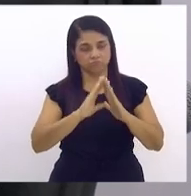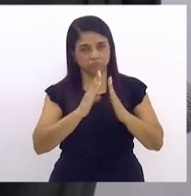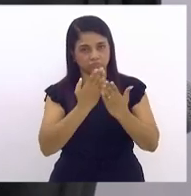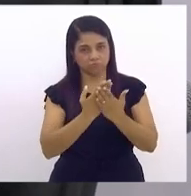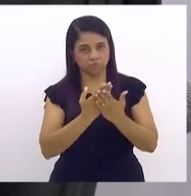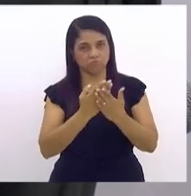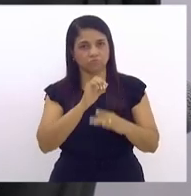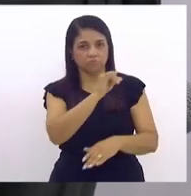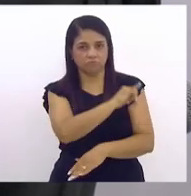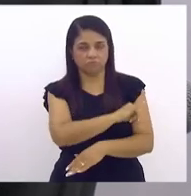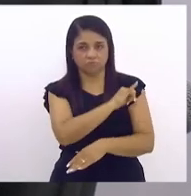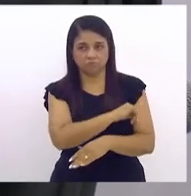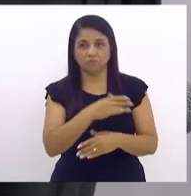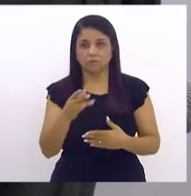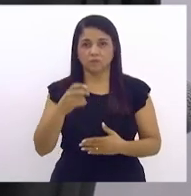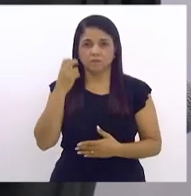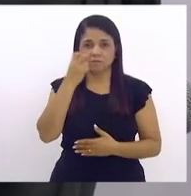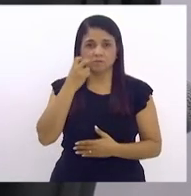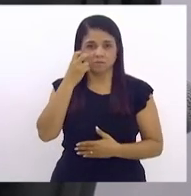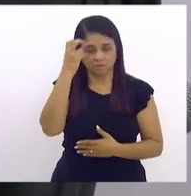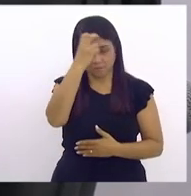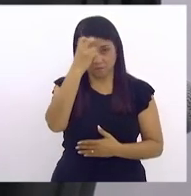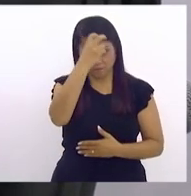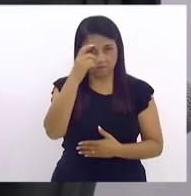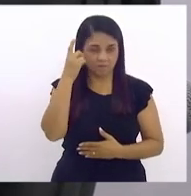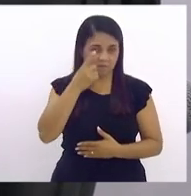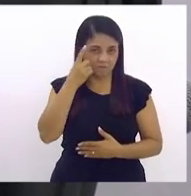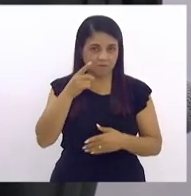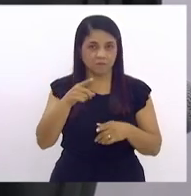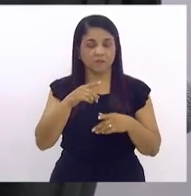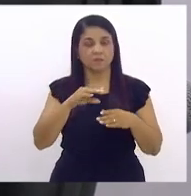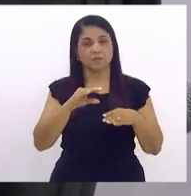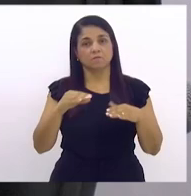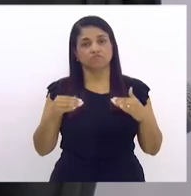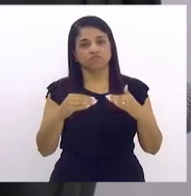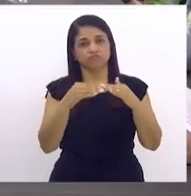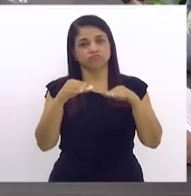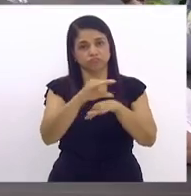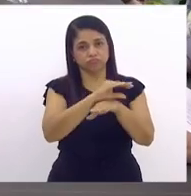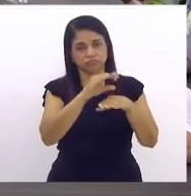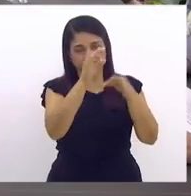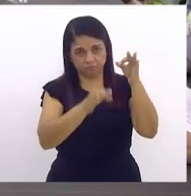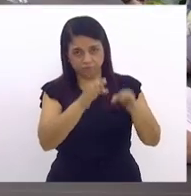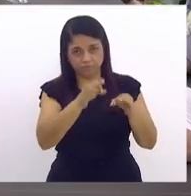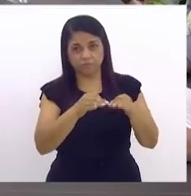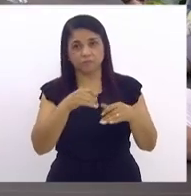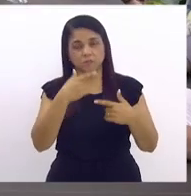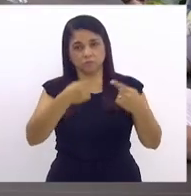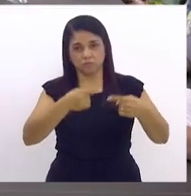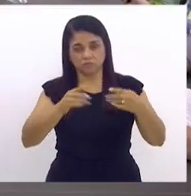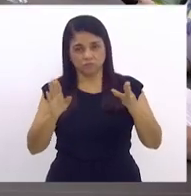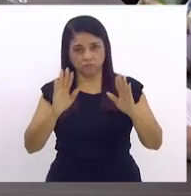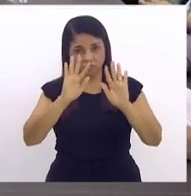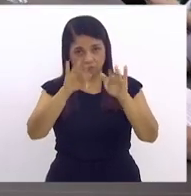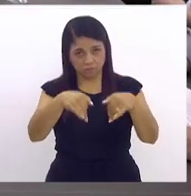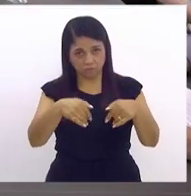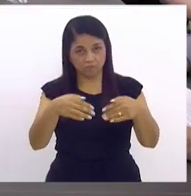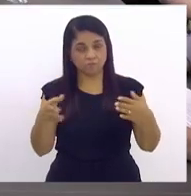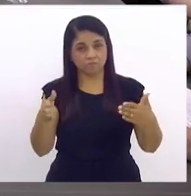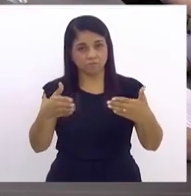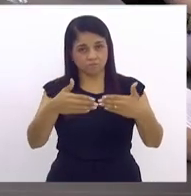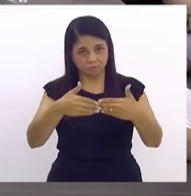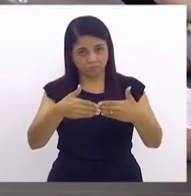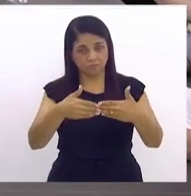aparecer, deputada Verônica Lima. É juridicidade com emenda. Em discussão. Não havendo quem queira discutir, encerrada a